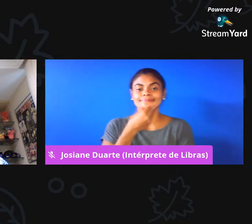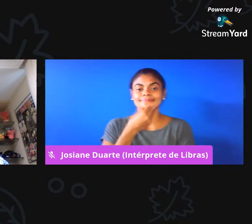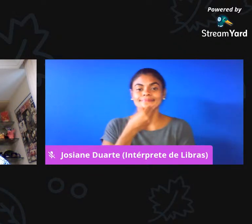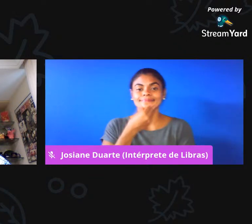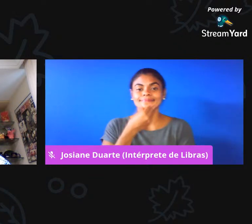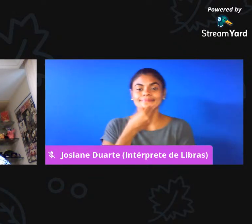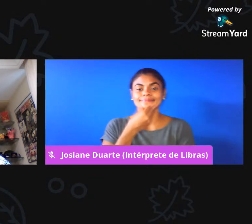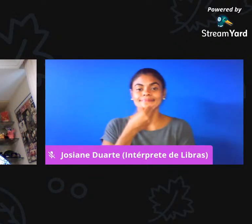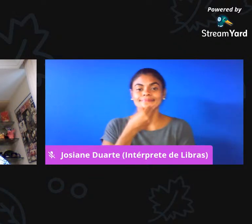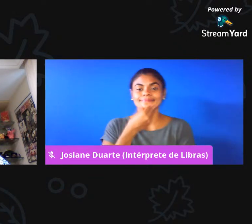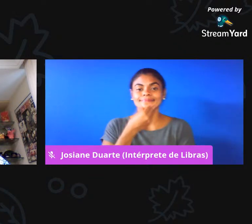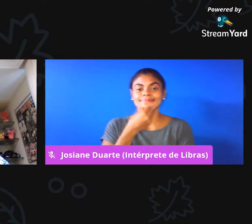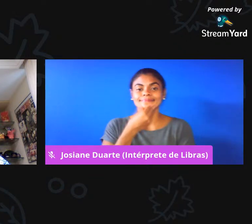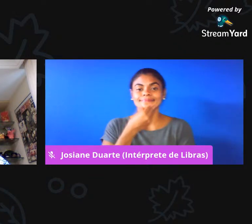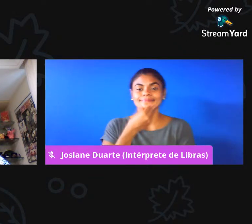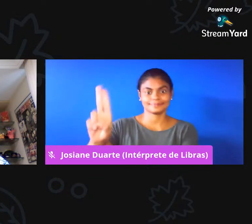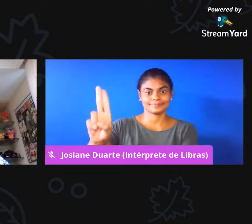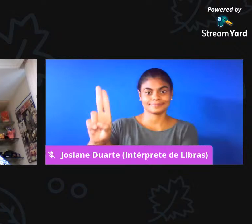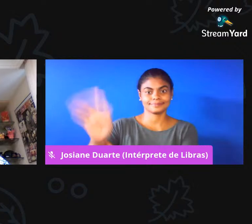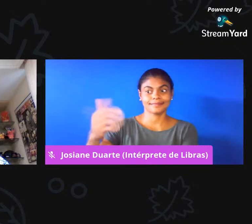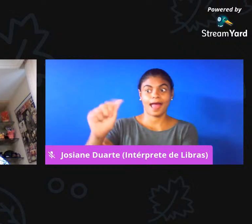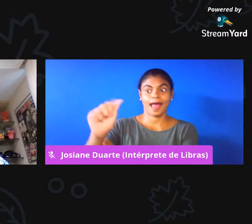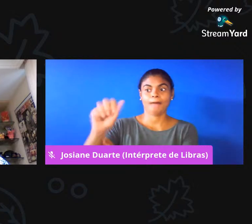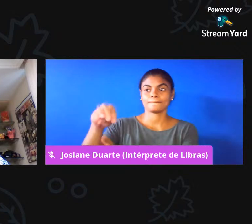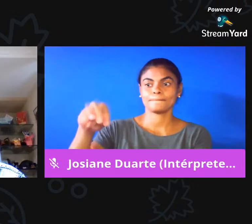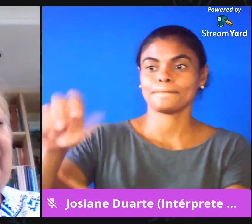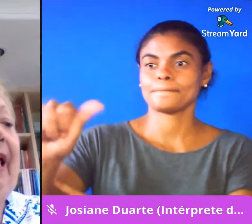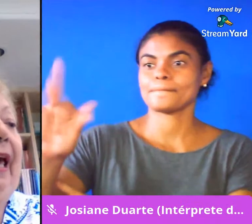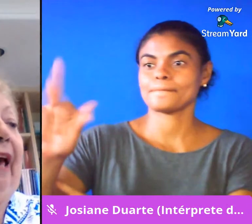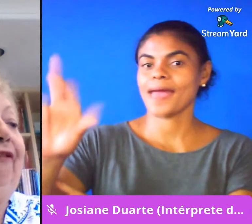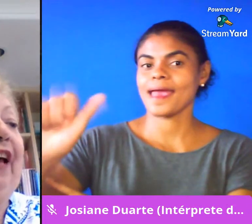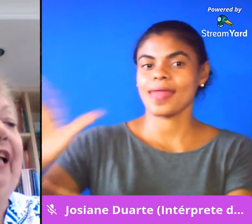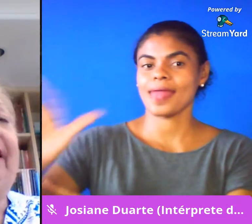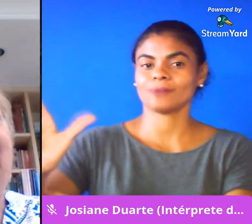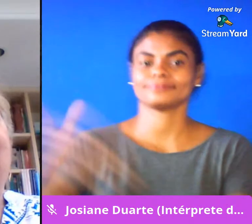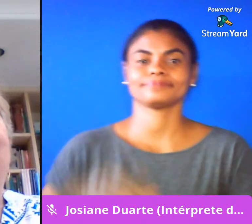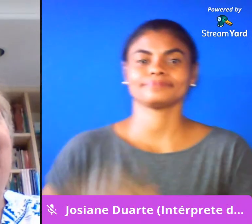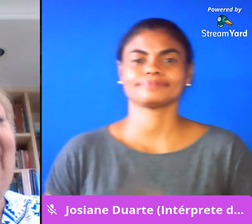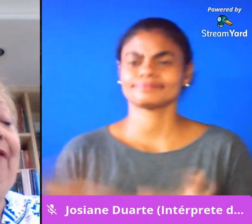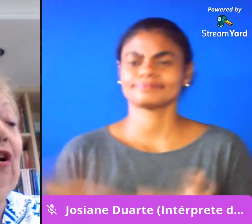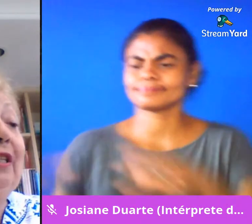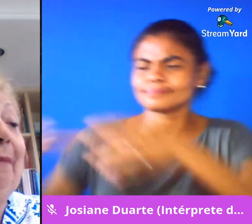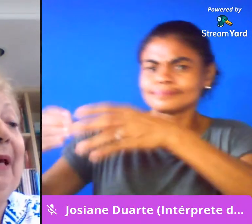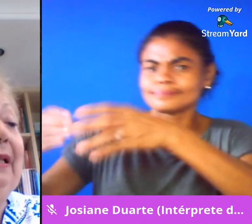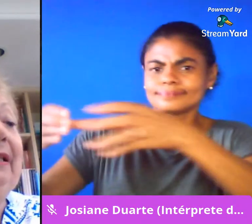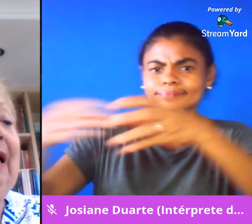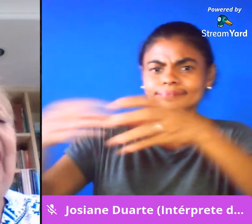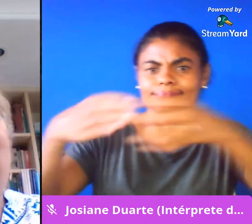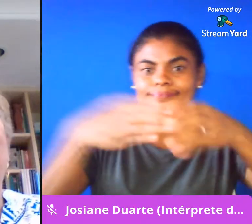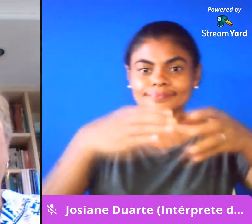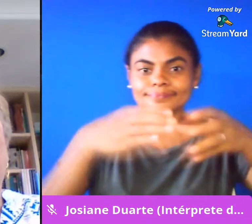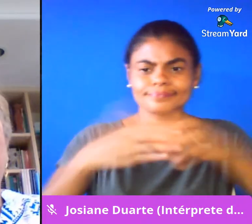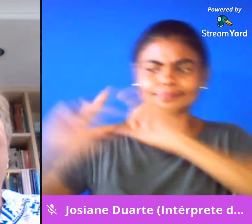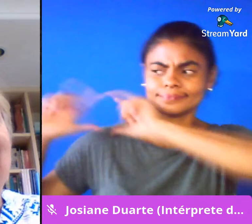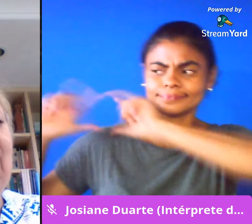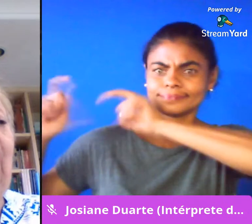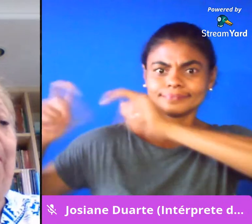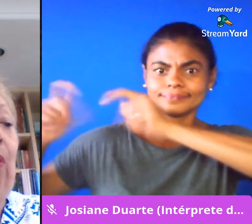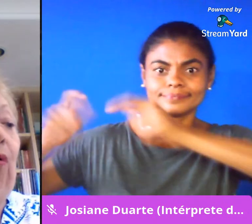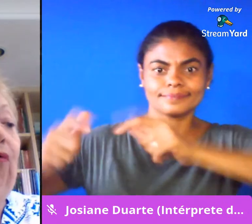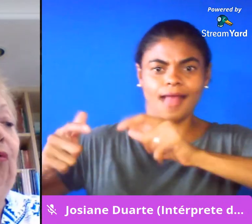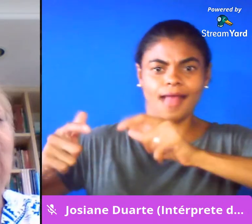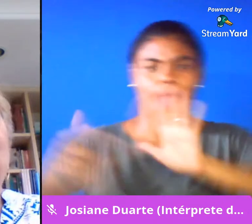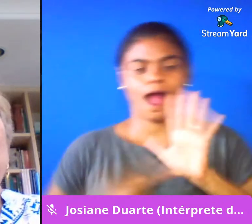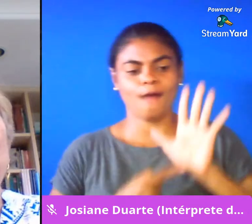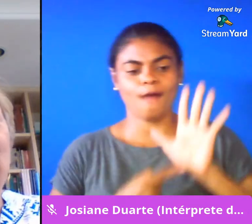assim: as fórmulas coletivas e tradicionais refletem maravilhosamente a mentalidade